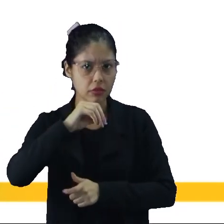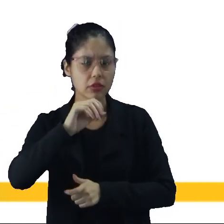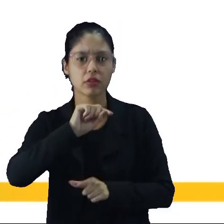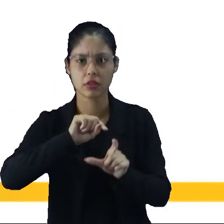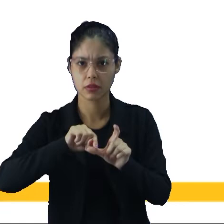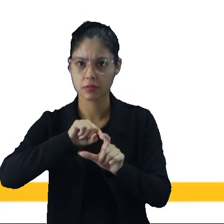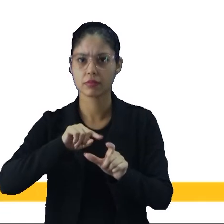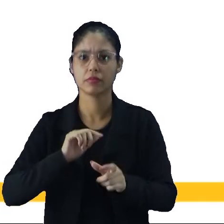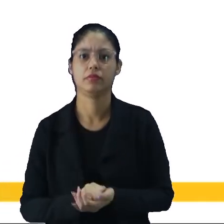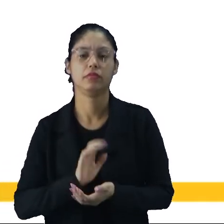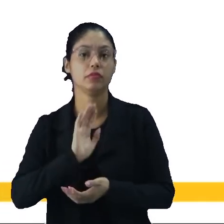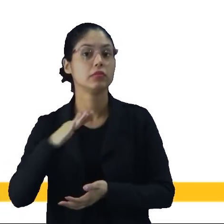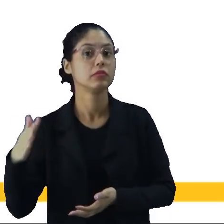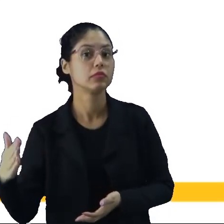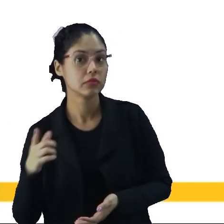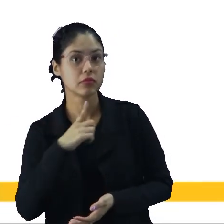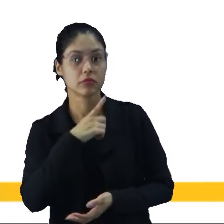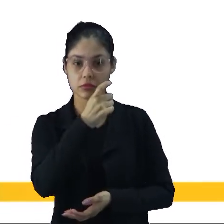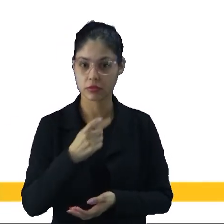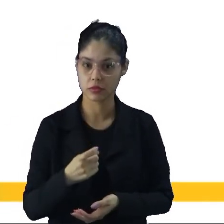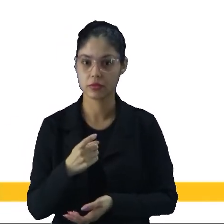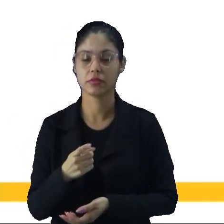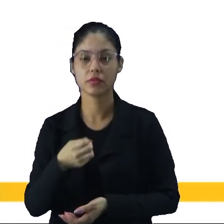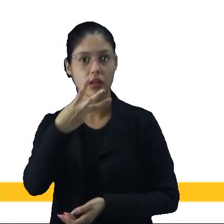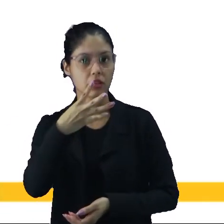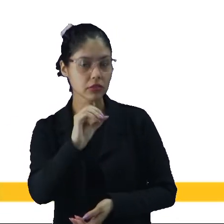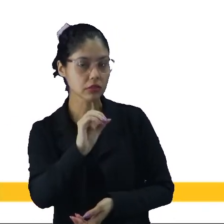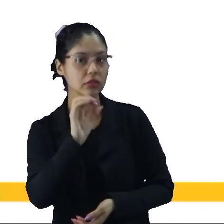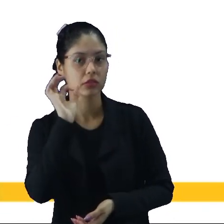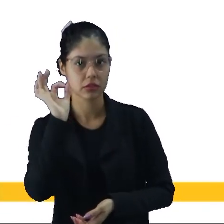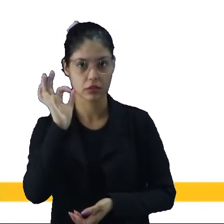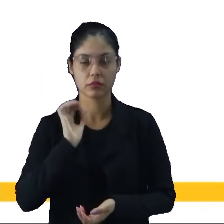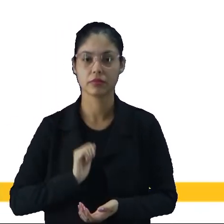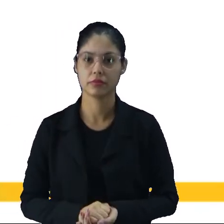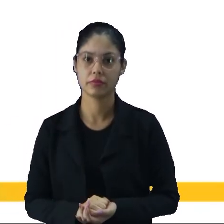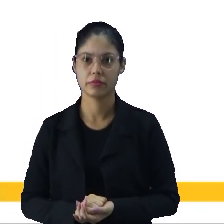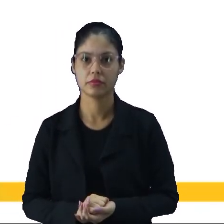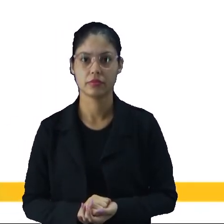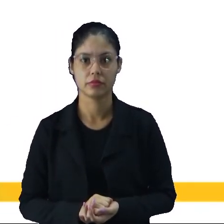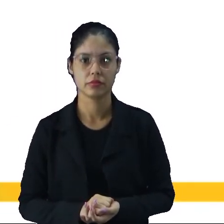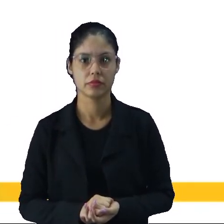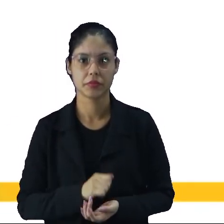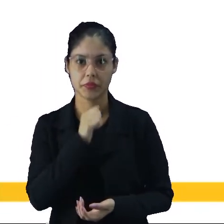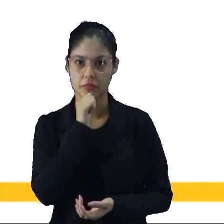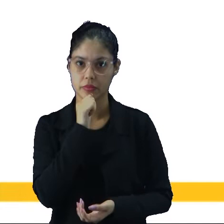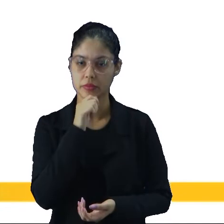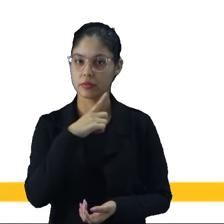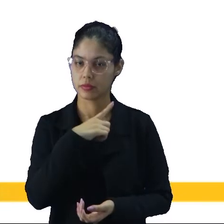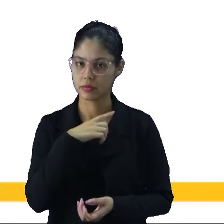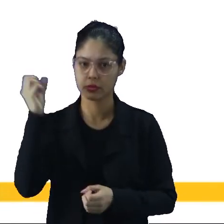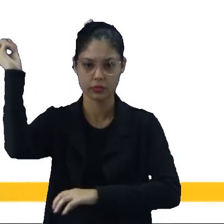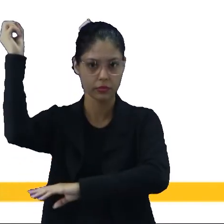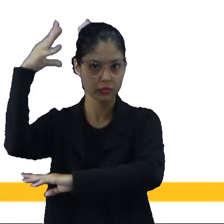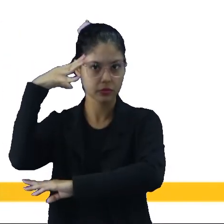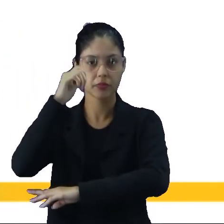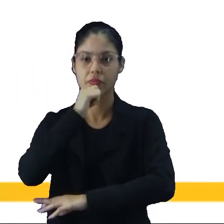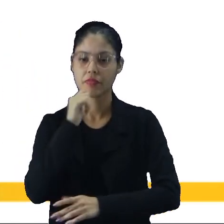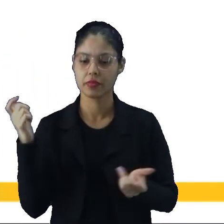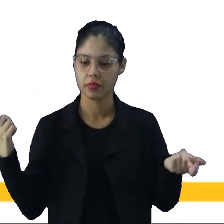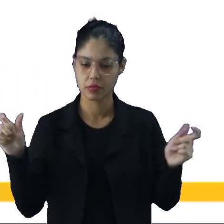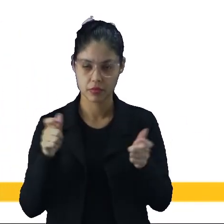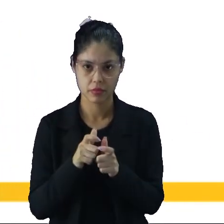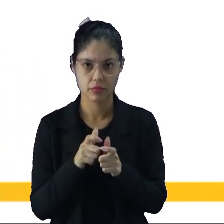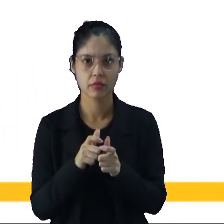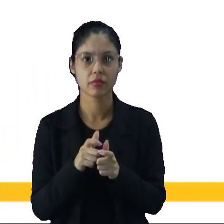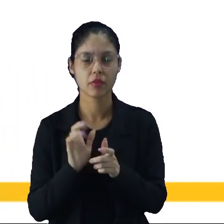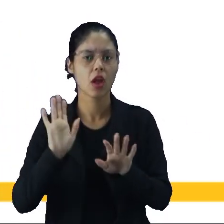graus. Quando x for igual a 30 graus, a intensidade luminosa se reduz a